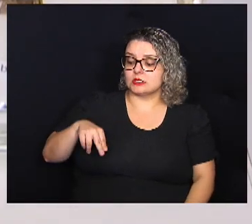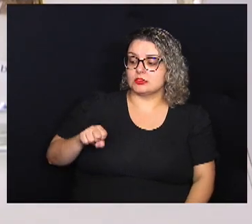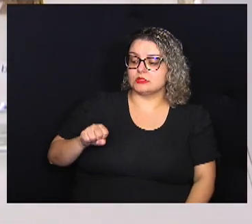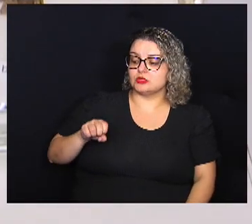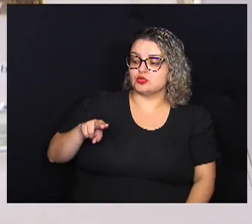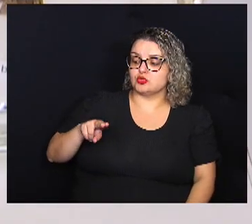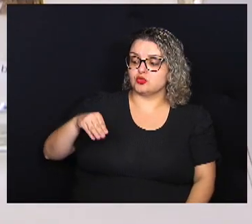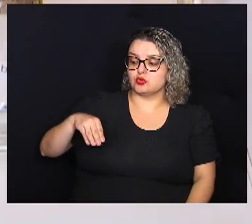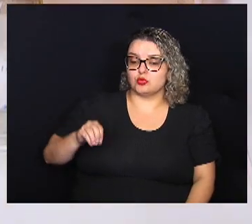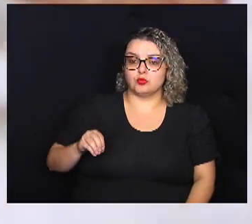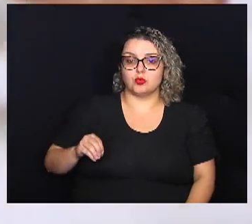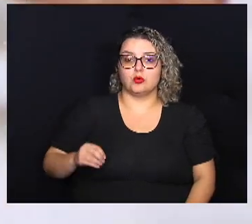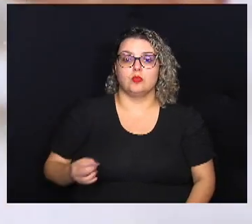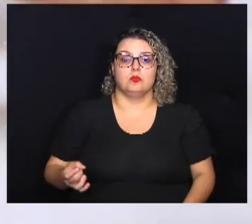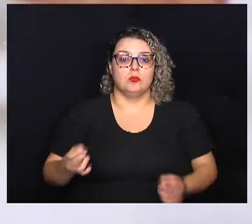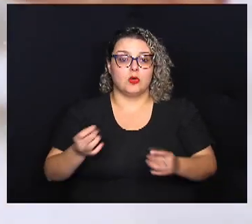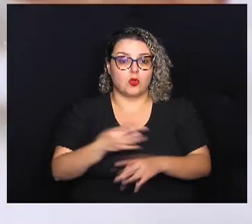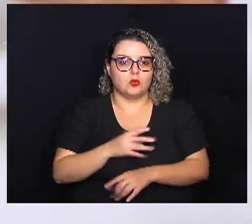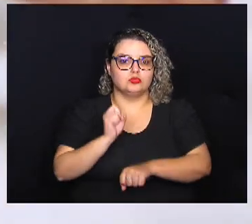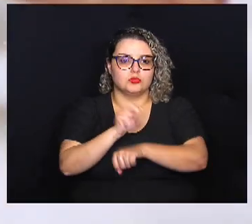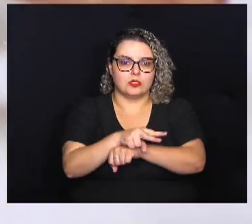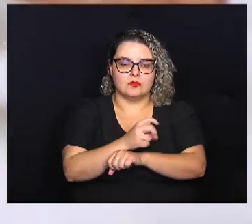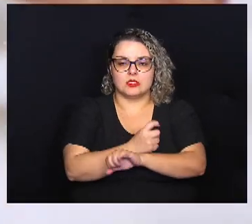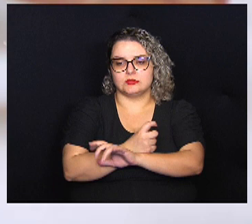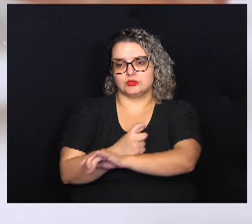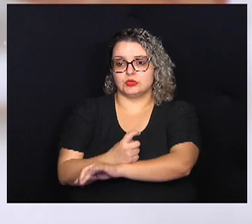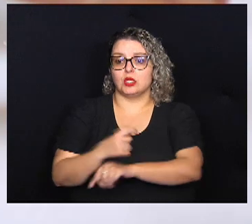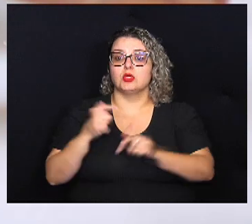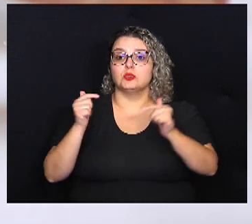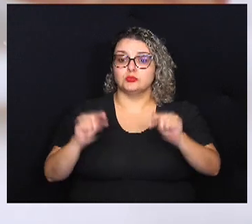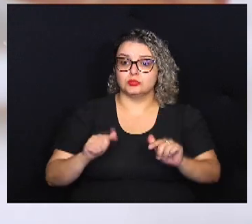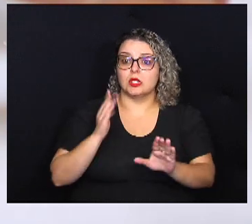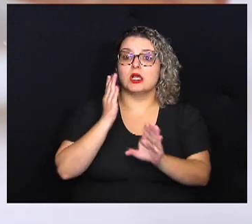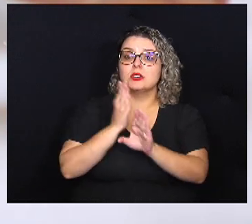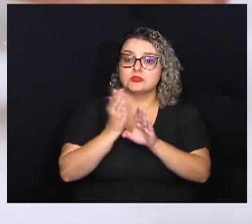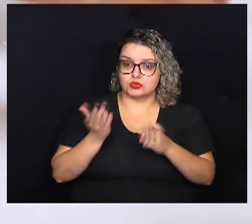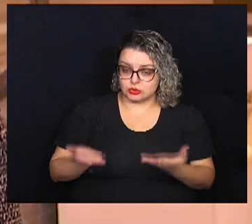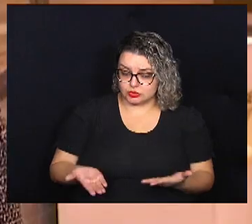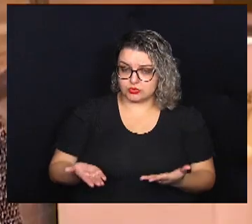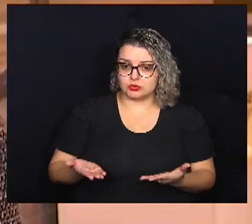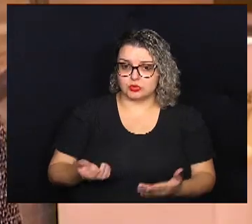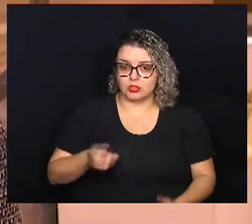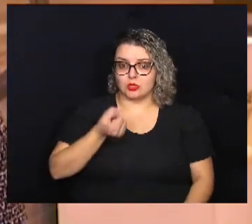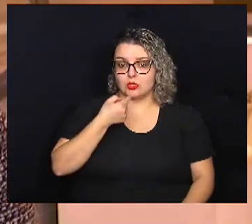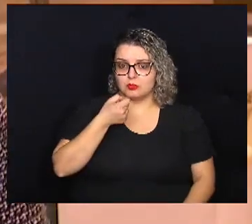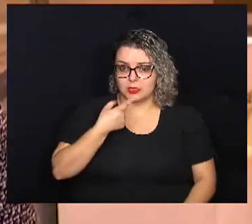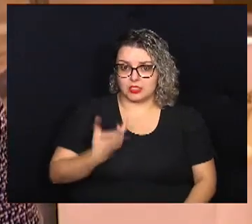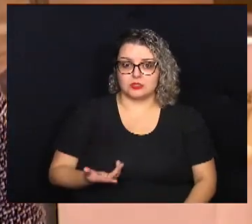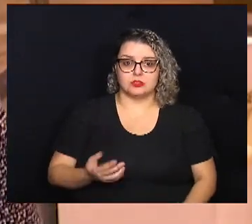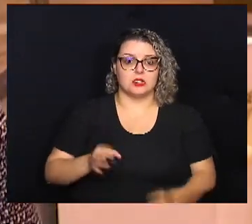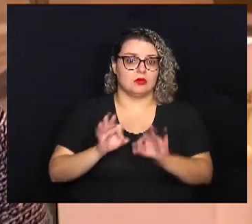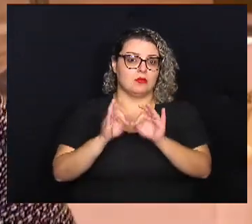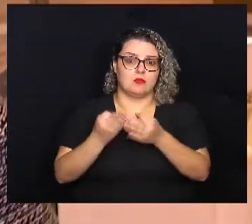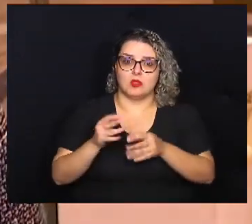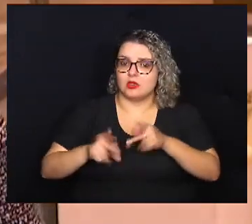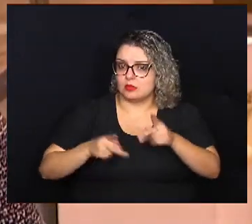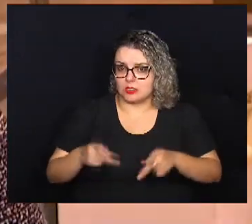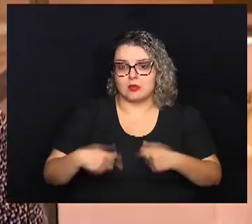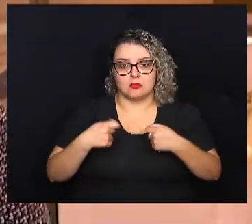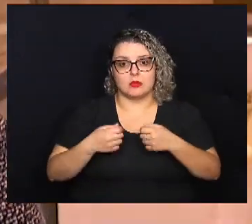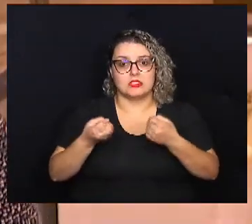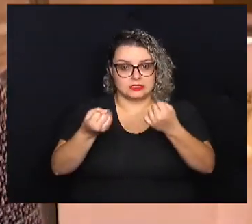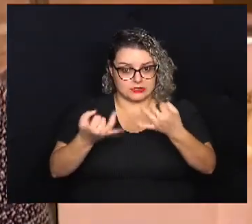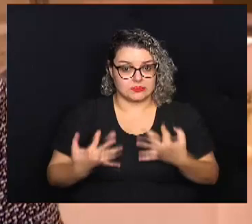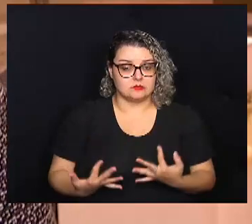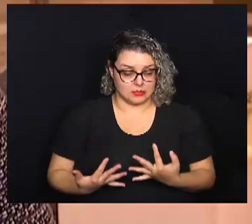soro anti-escorpiônico e onde a população pode encontrar o medicamento. As famílias, a população precisa ser